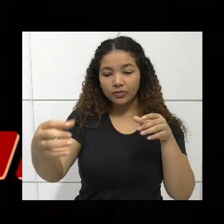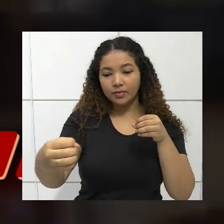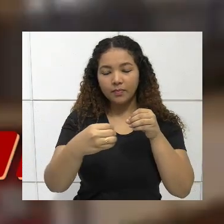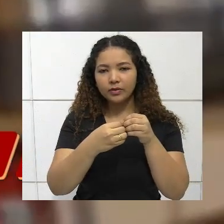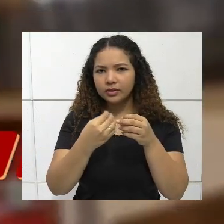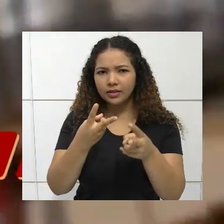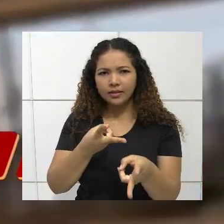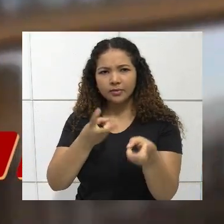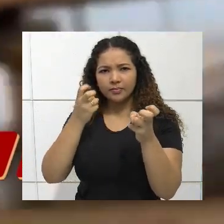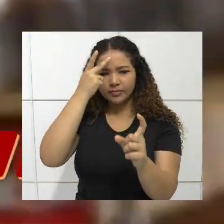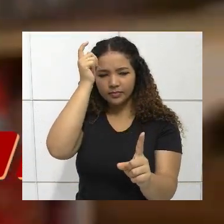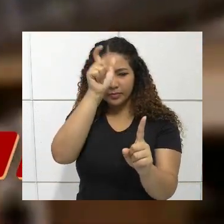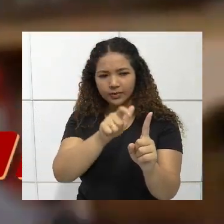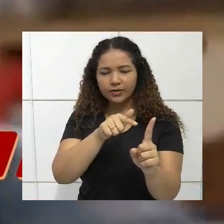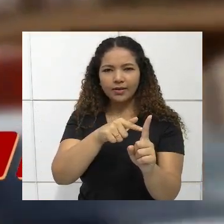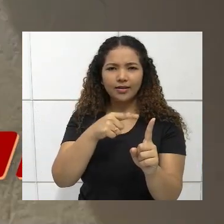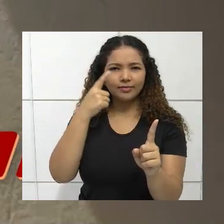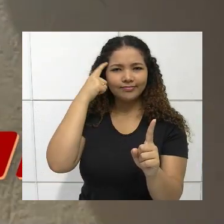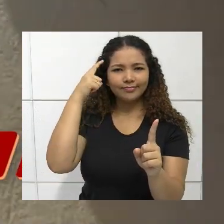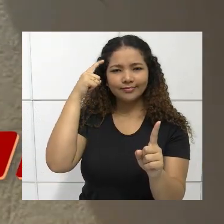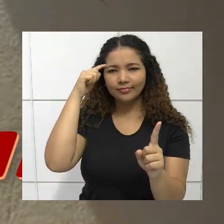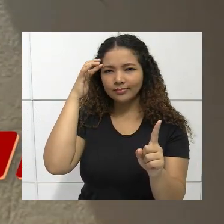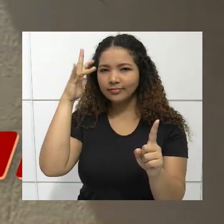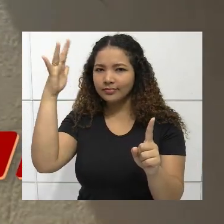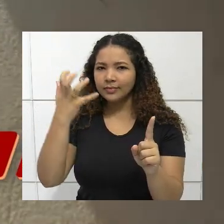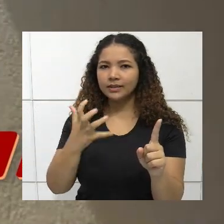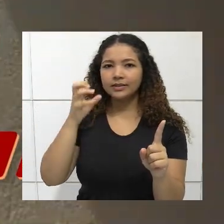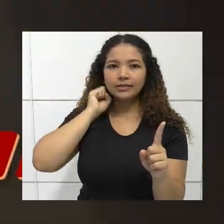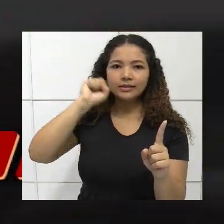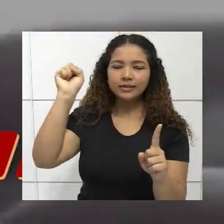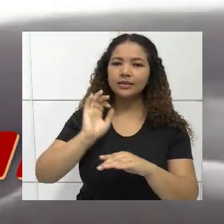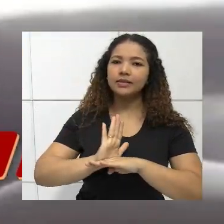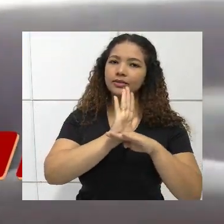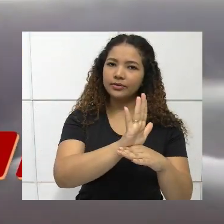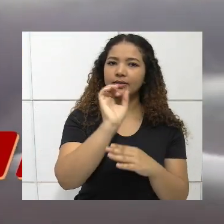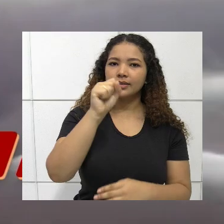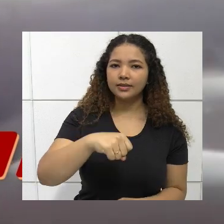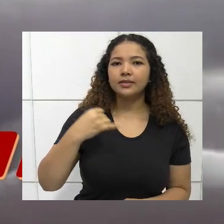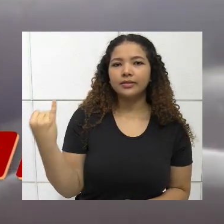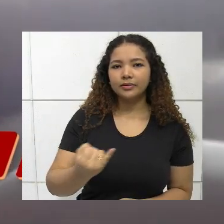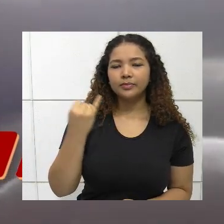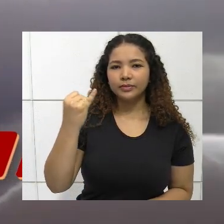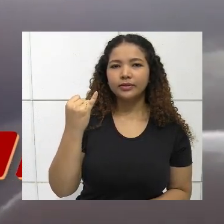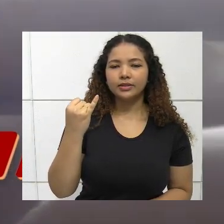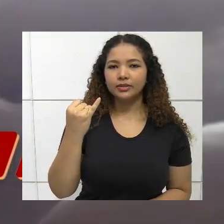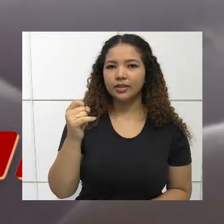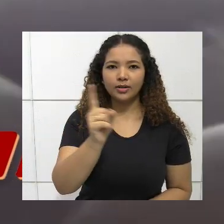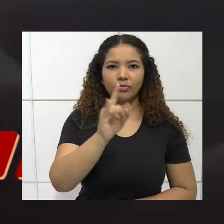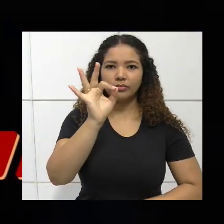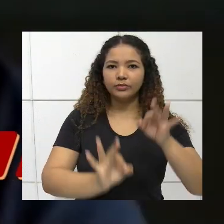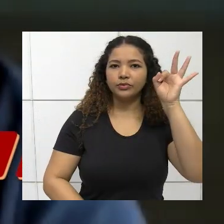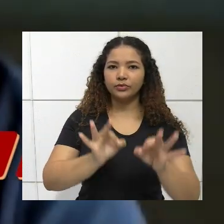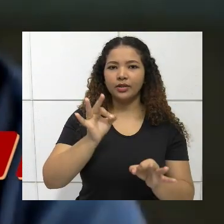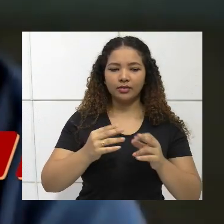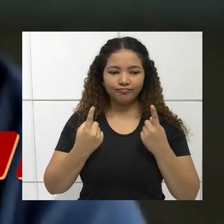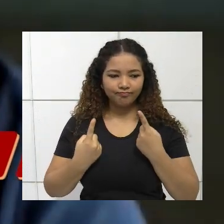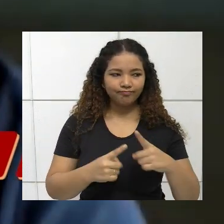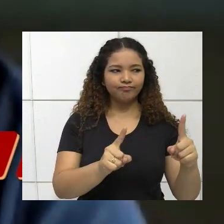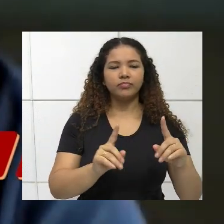está pensando em se matar e a ajude, tendo uma escuta ativa e sem julgamentos. Mostrar que